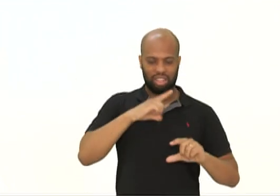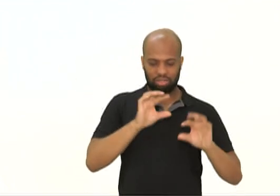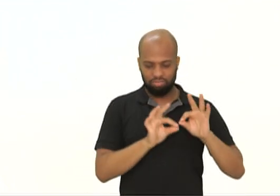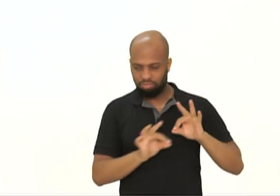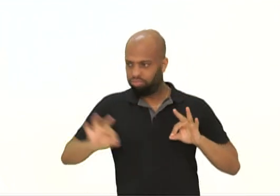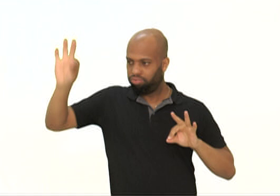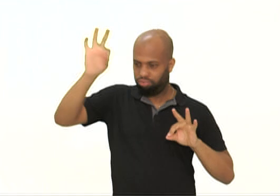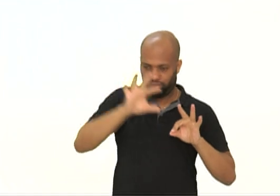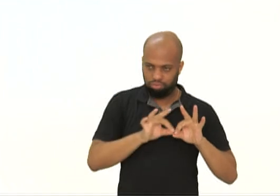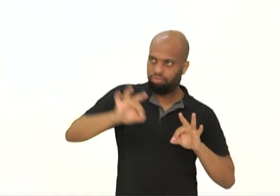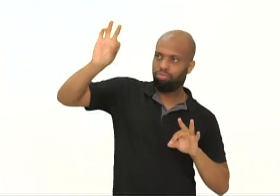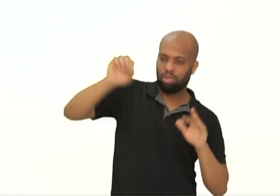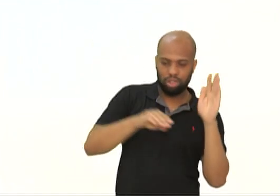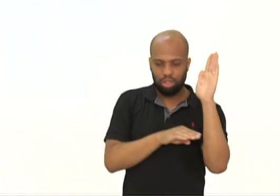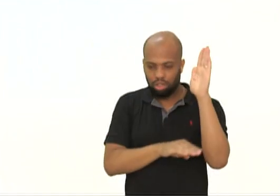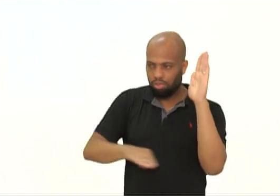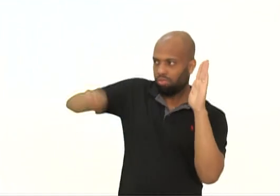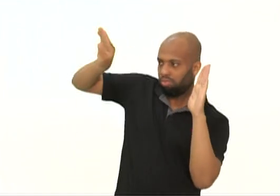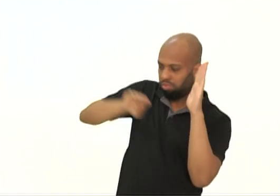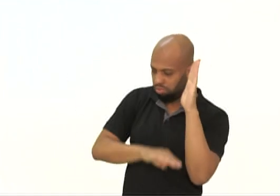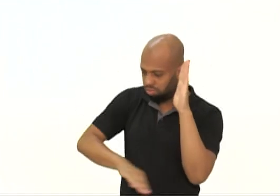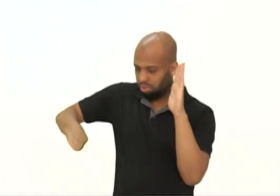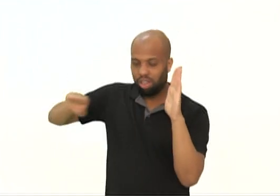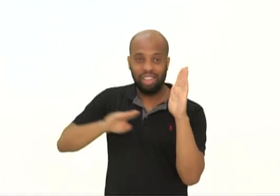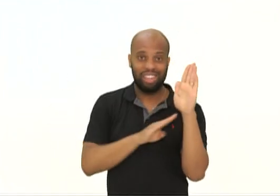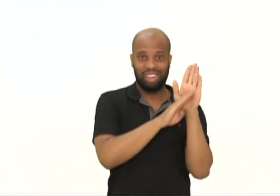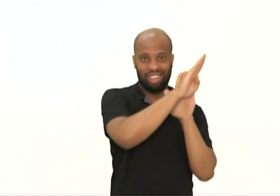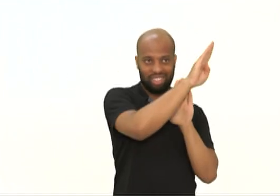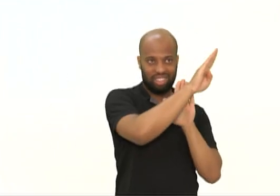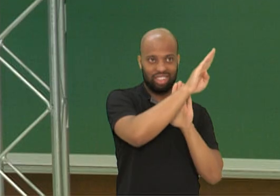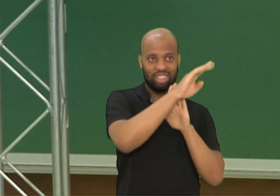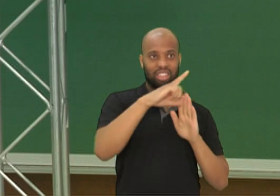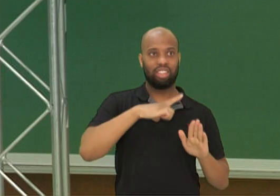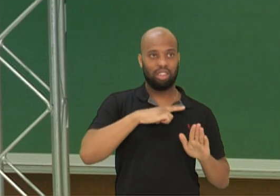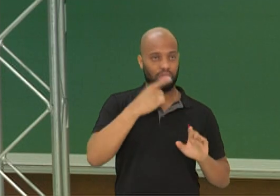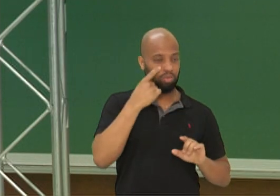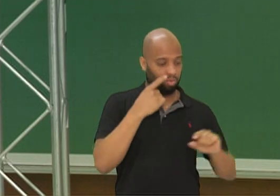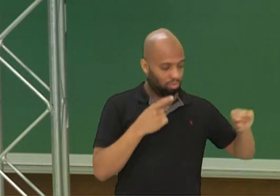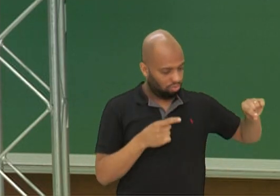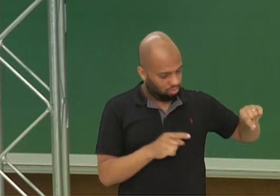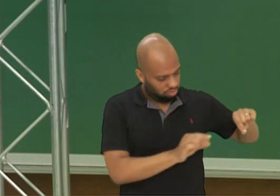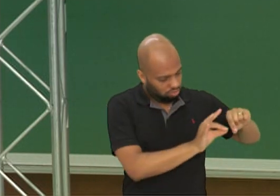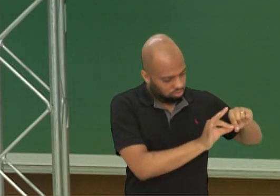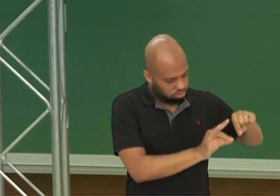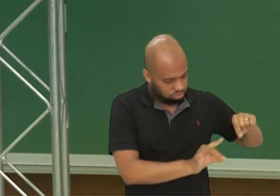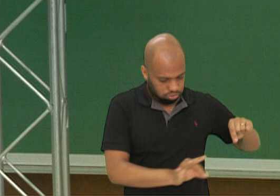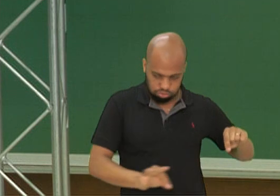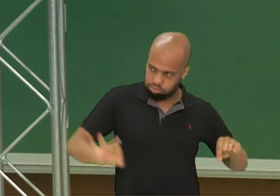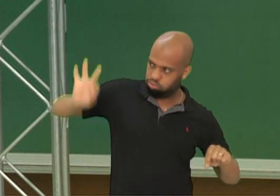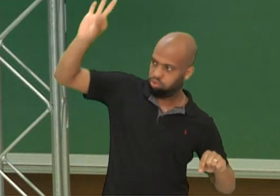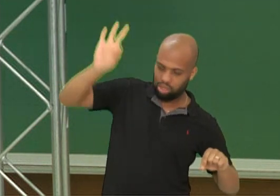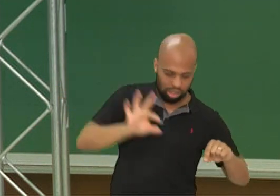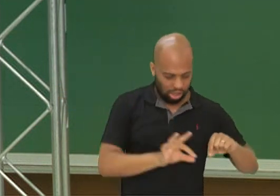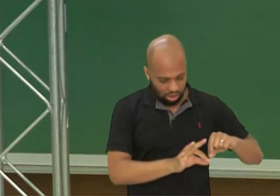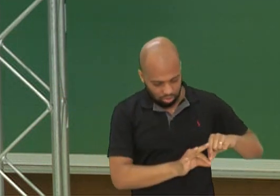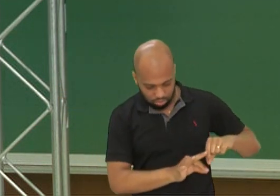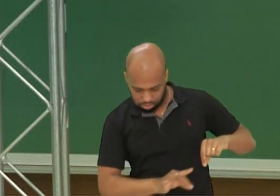todas linhas crescentes. Se você olha da esquerda para a direita, vai acompanhando a variável x, da esquerda para a